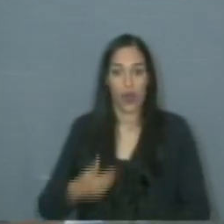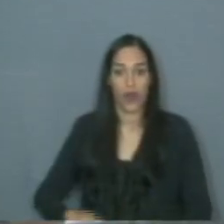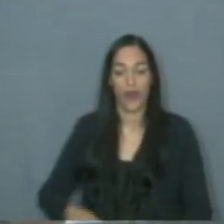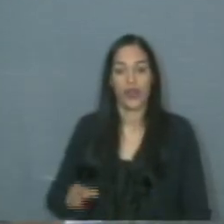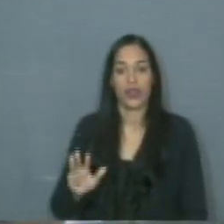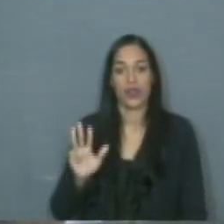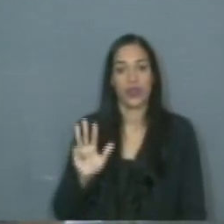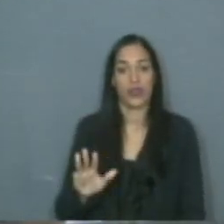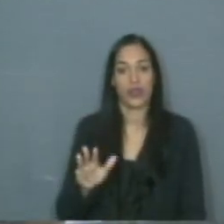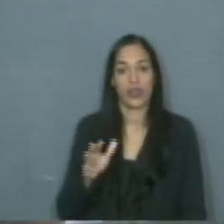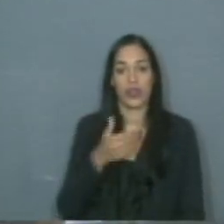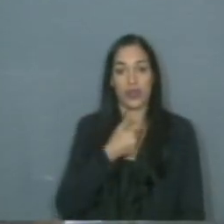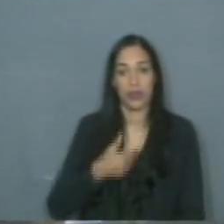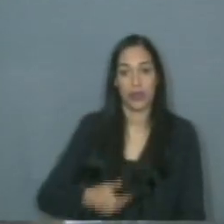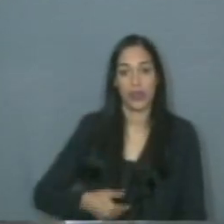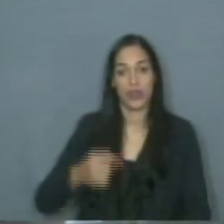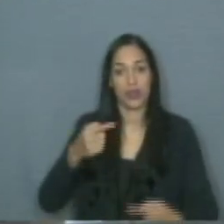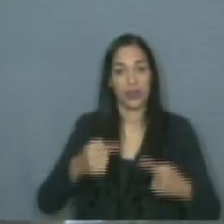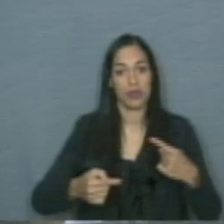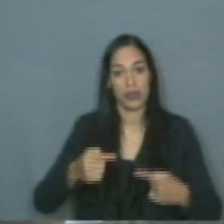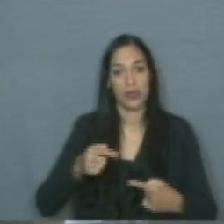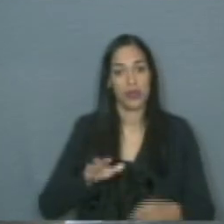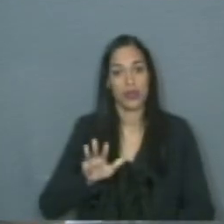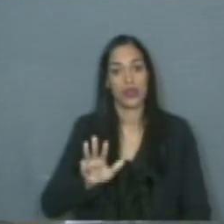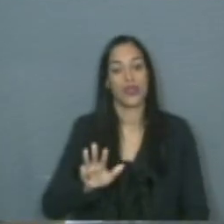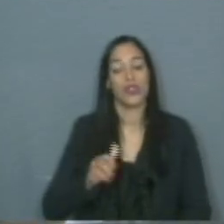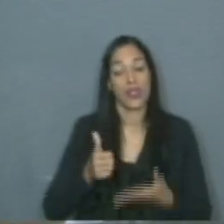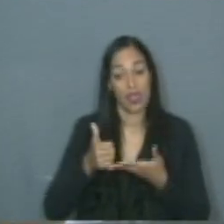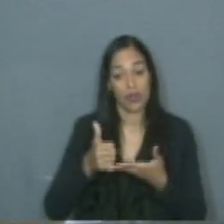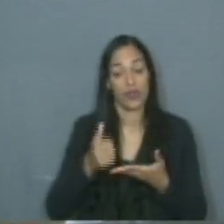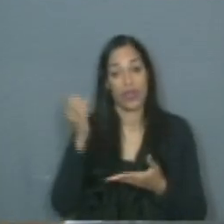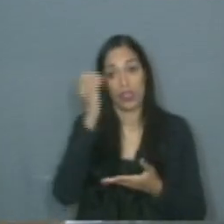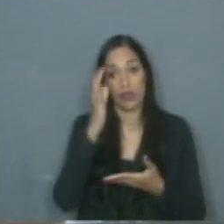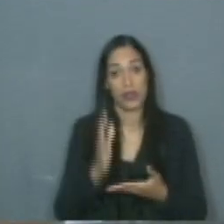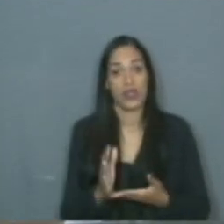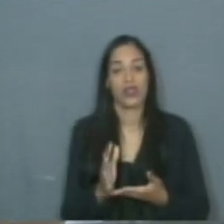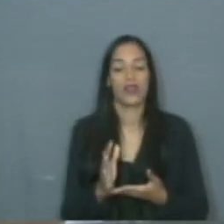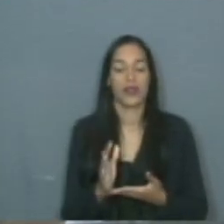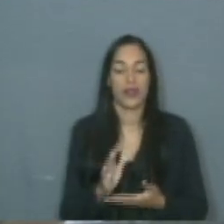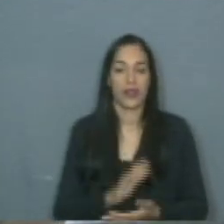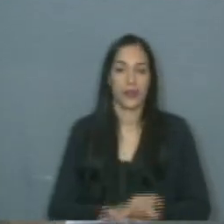Lula, as políticas públicas do Lula, que tanto têm ajudado o nosso país, como disse a vereadora.